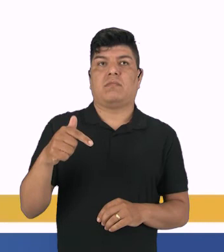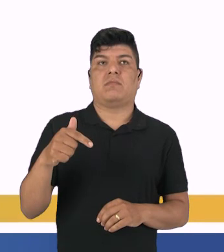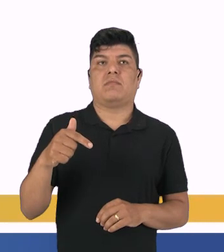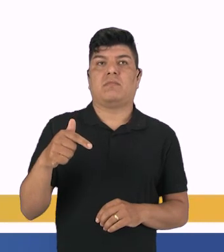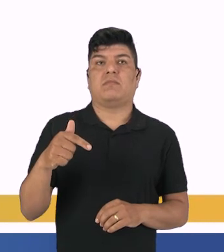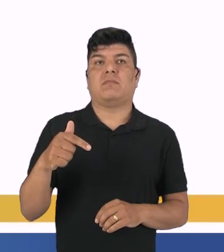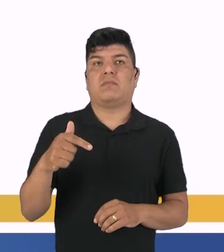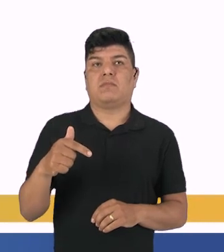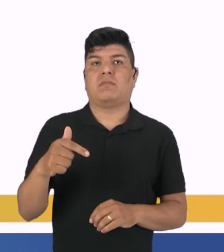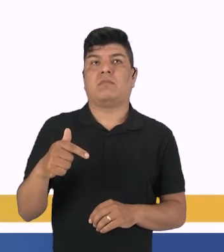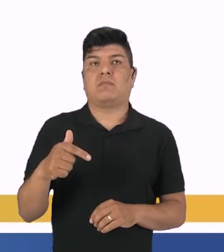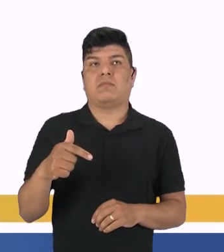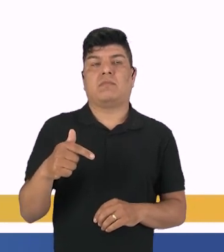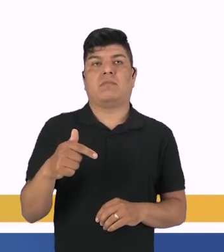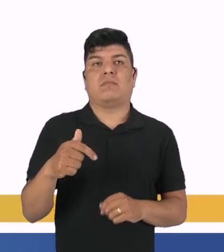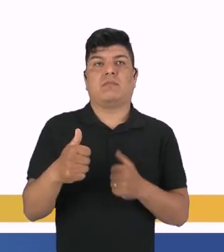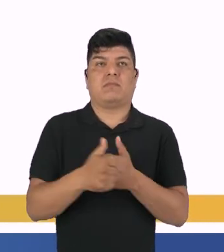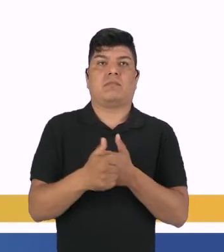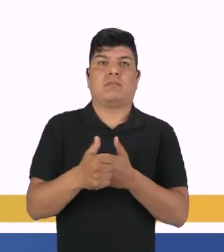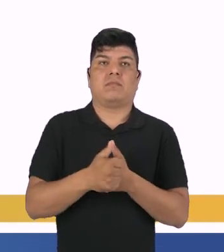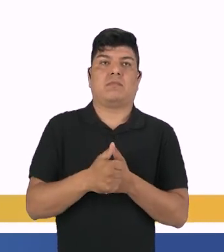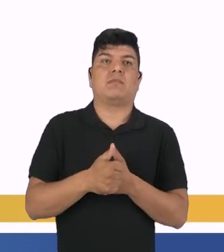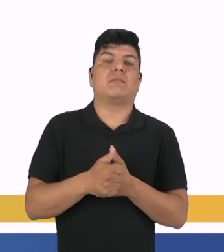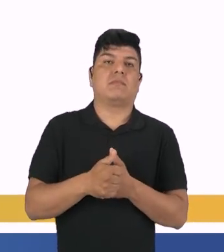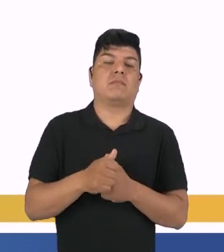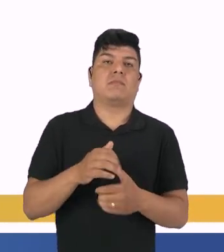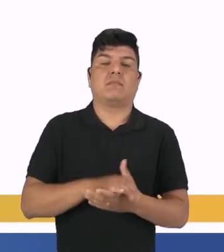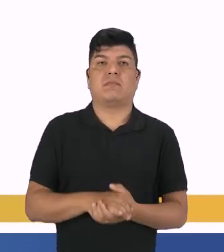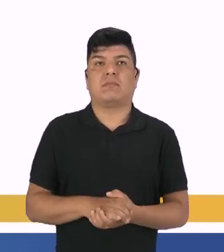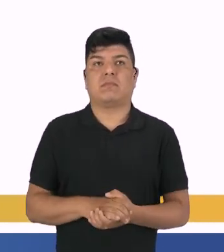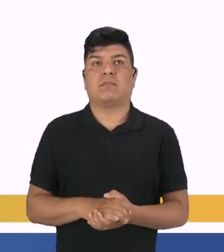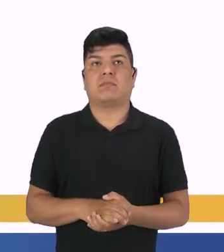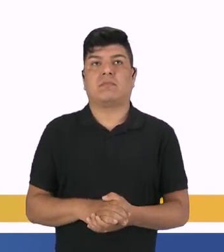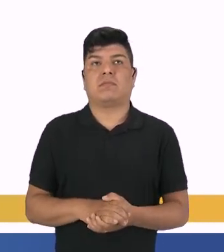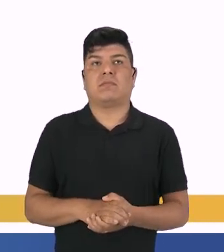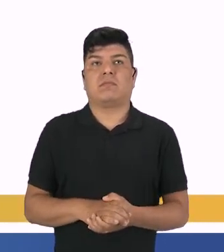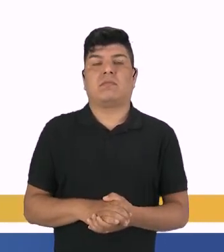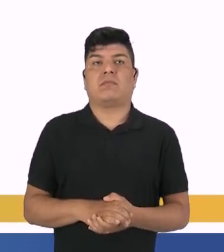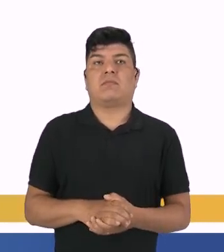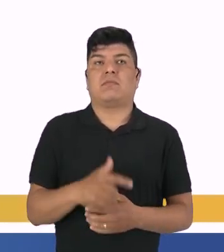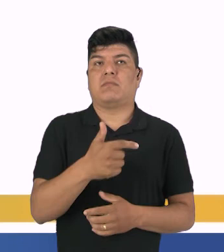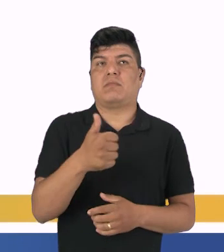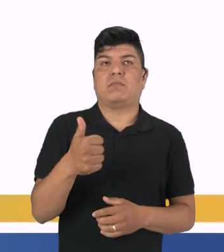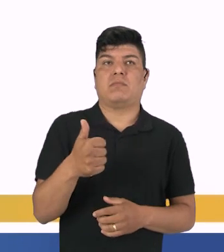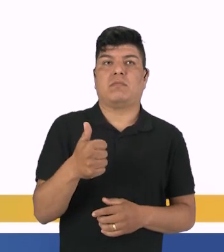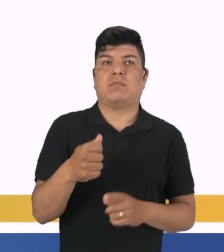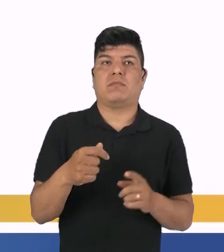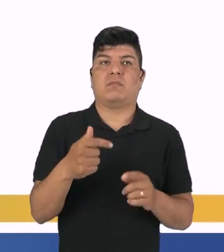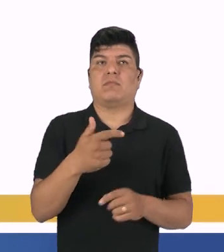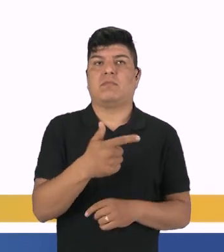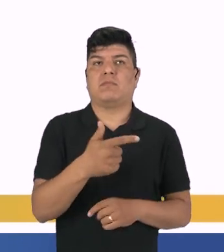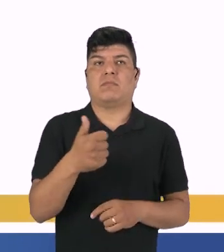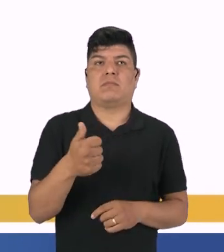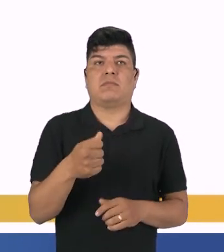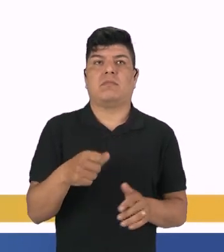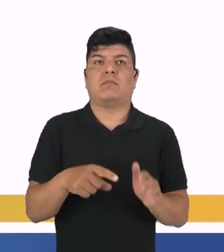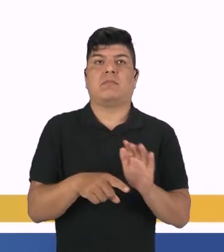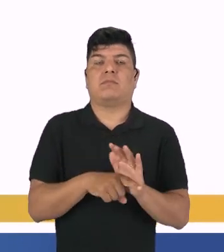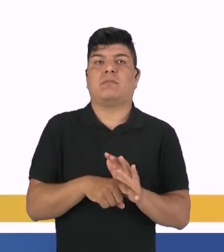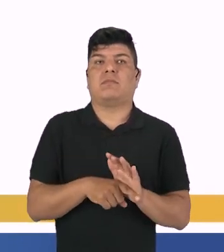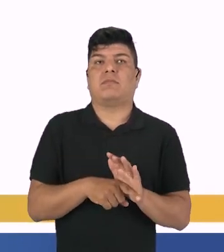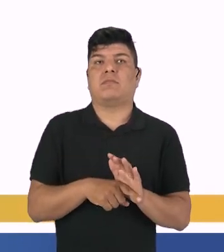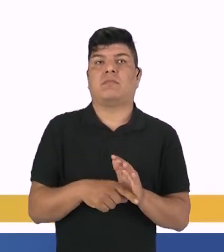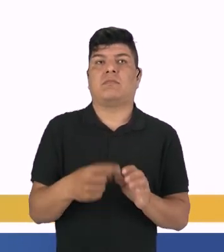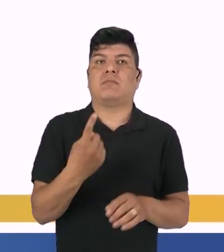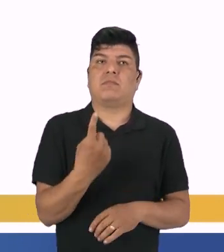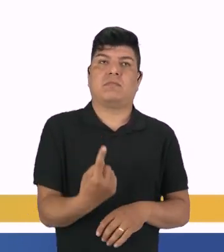7 vezes 3 dá 21, é o mais próximo, né? Então, 7 vezes 3, 21, e